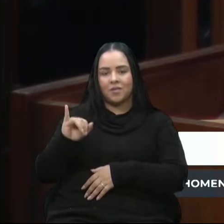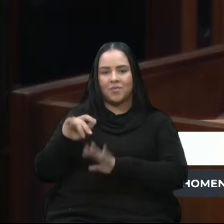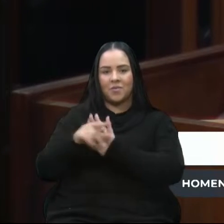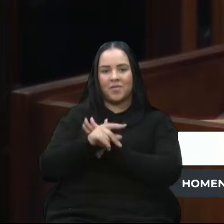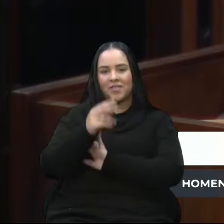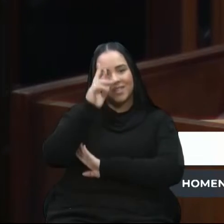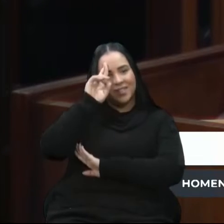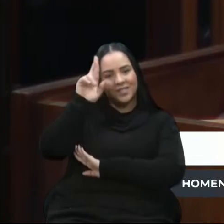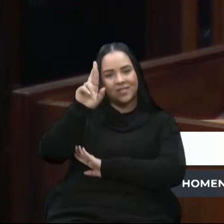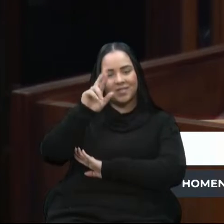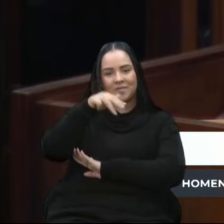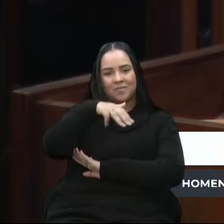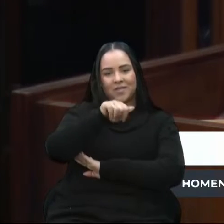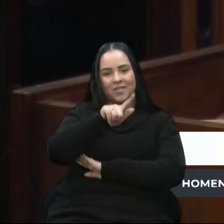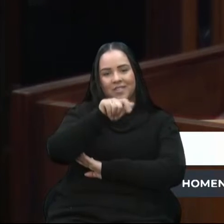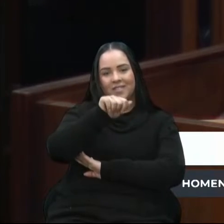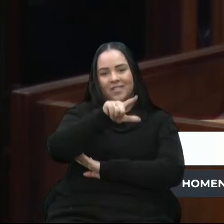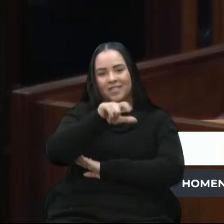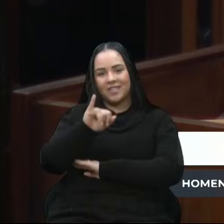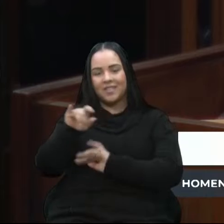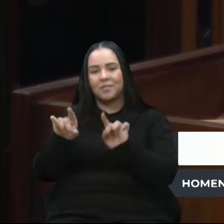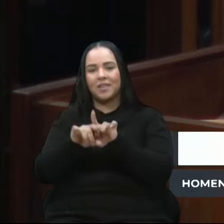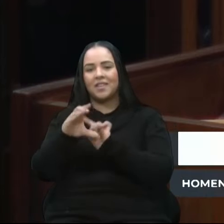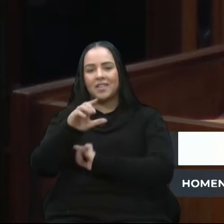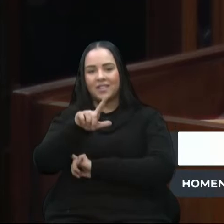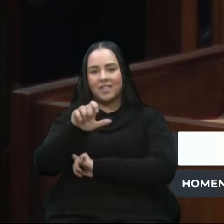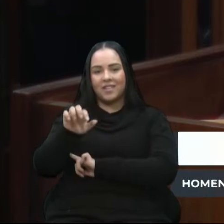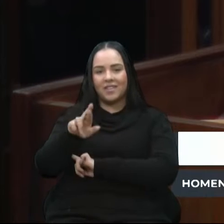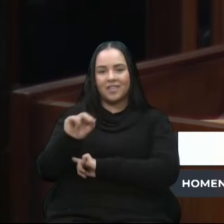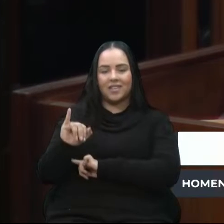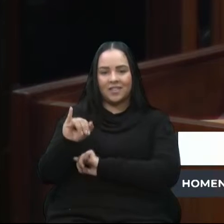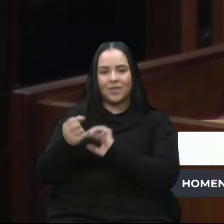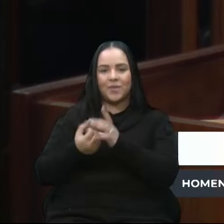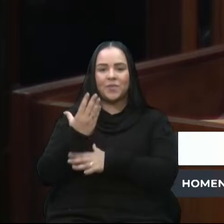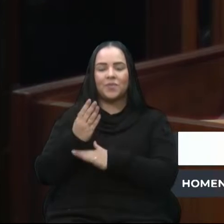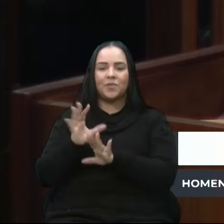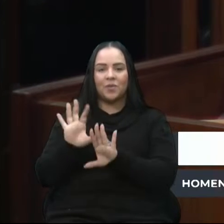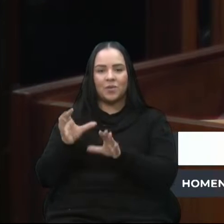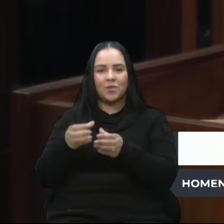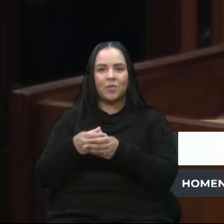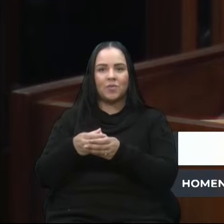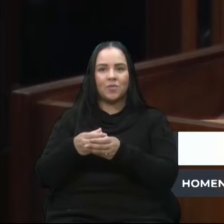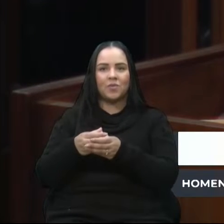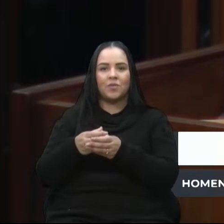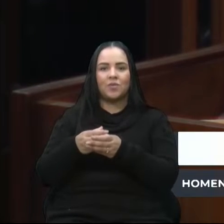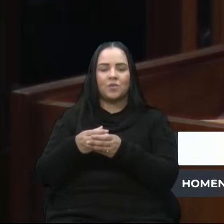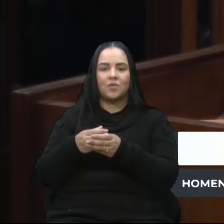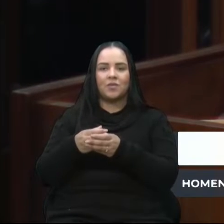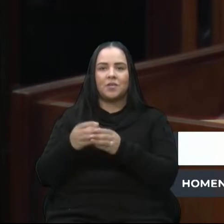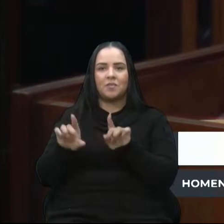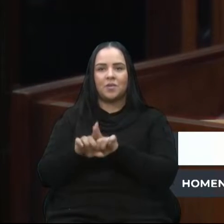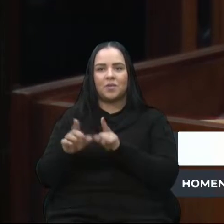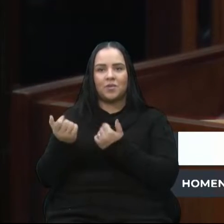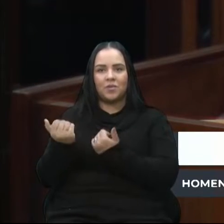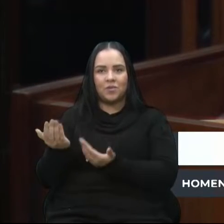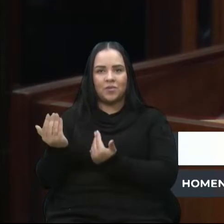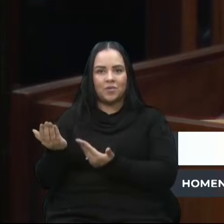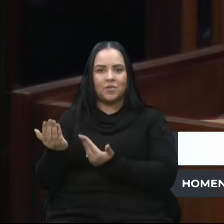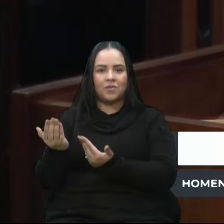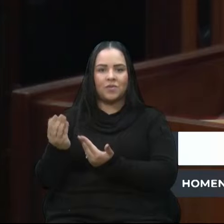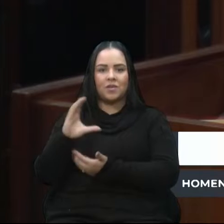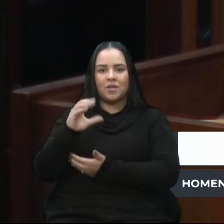e da Cleri, que foi a produtora, e de um elenco maravilhoso, um elenco jovem, o Cappuccetto